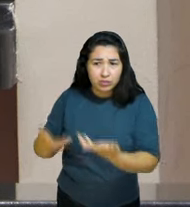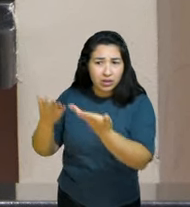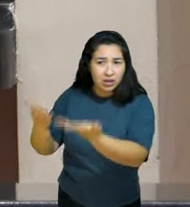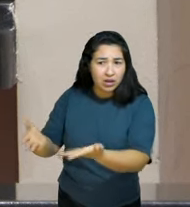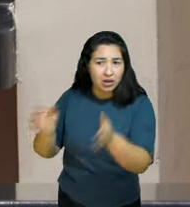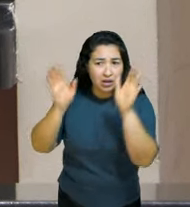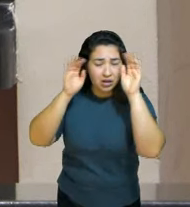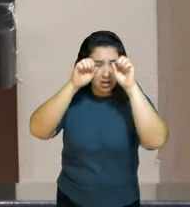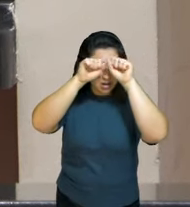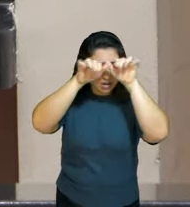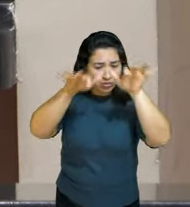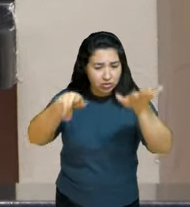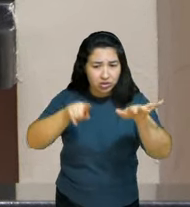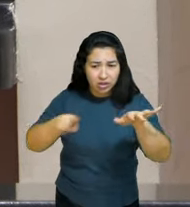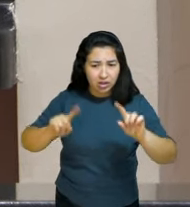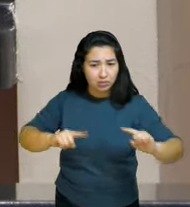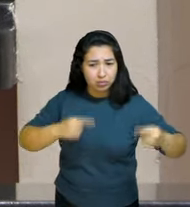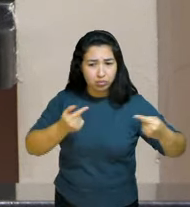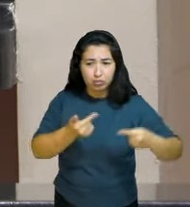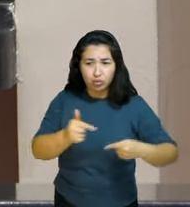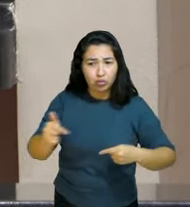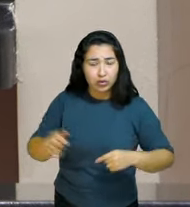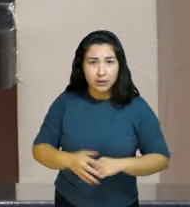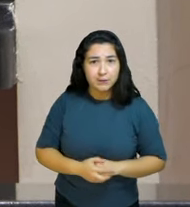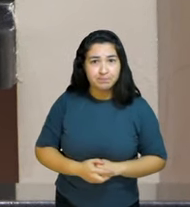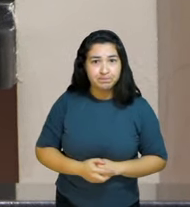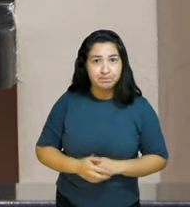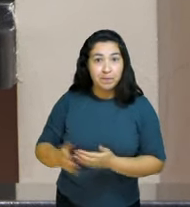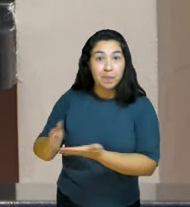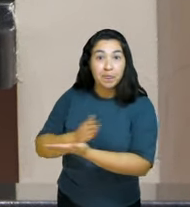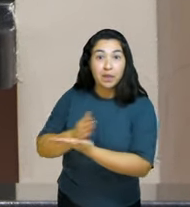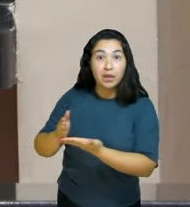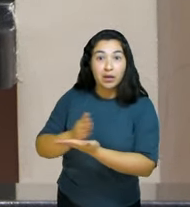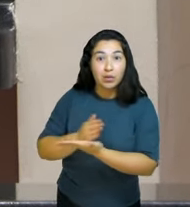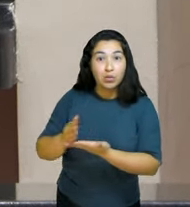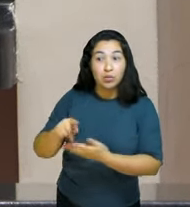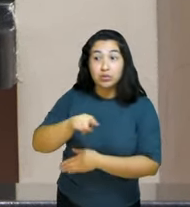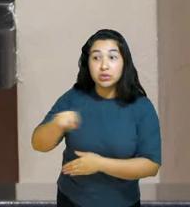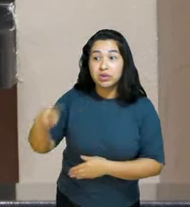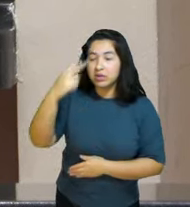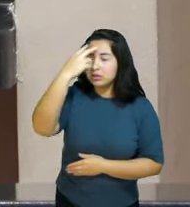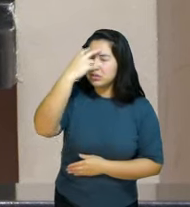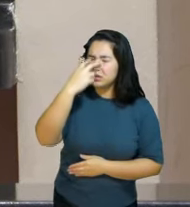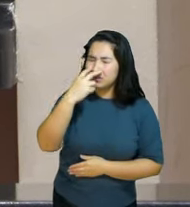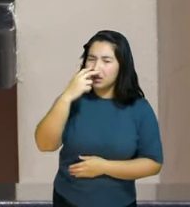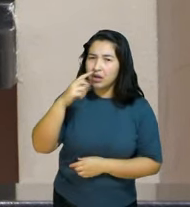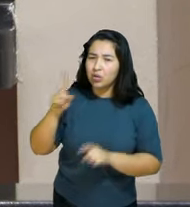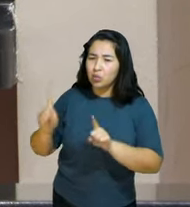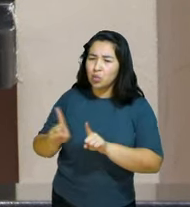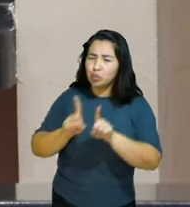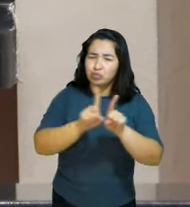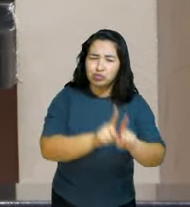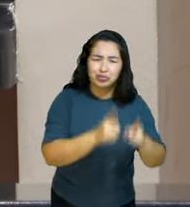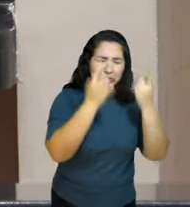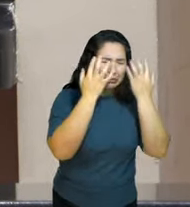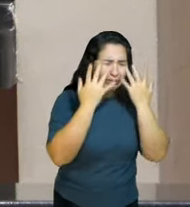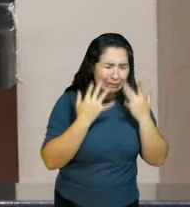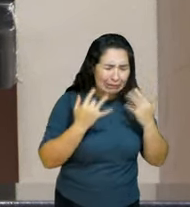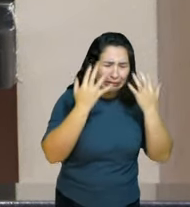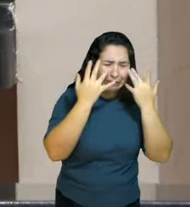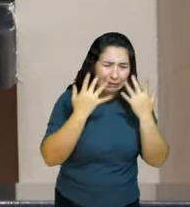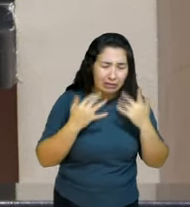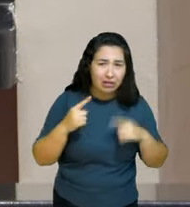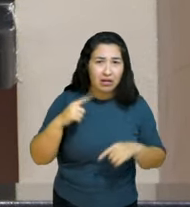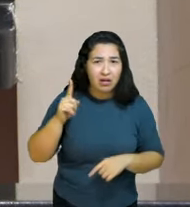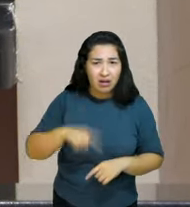competir? Aí eu vi atletas cegos indo ao banheiro, com a mãe e com o pai ali chorando. Não vou dizer uma cena